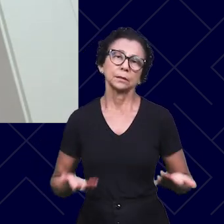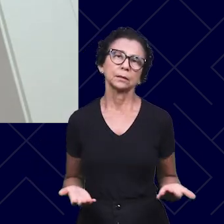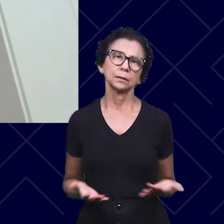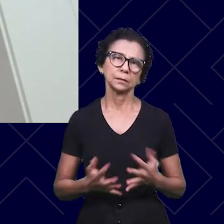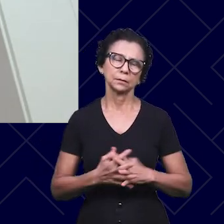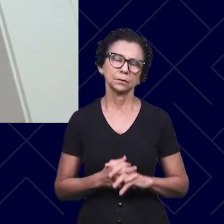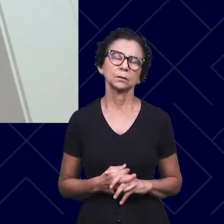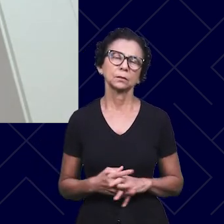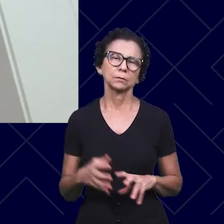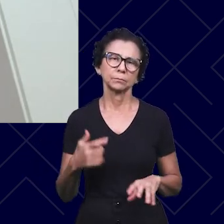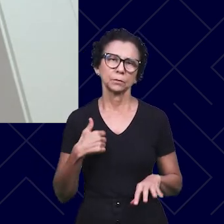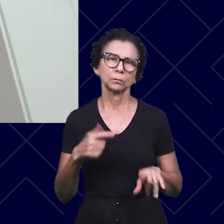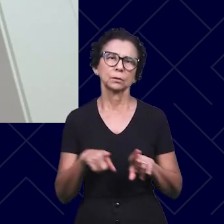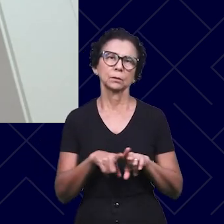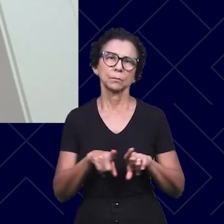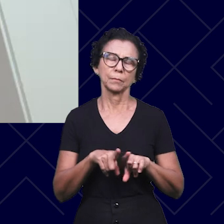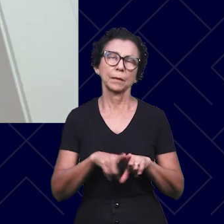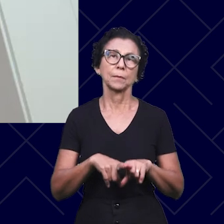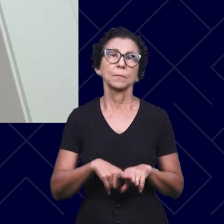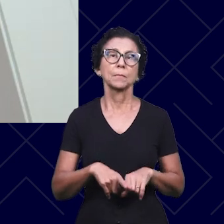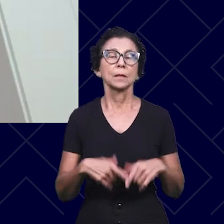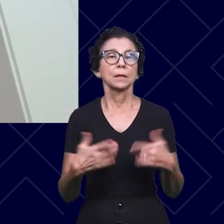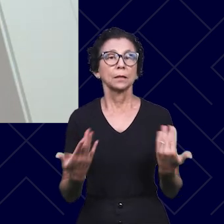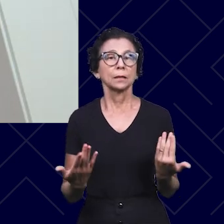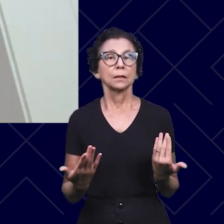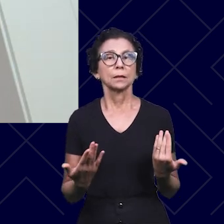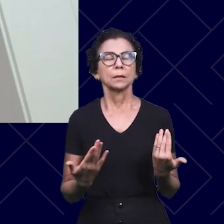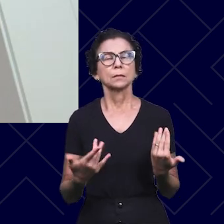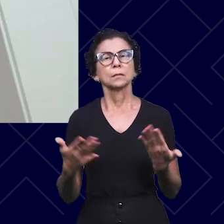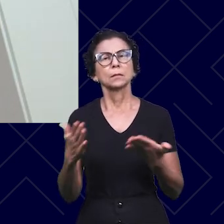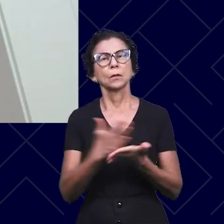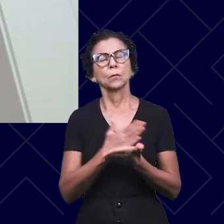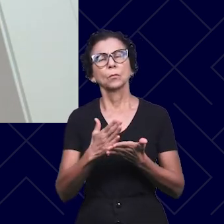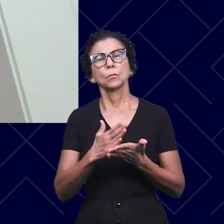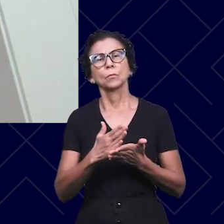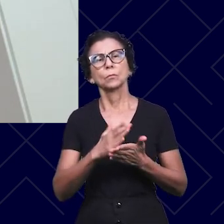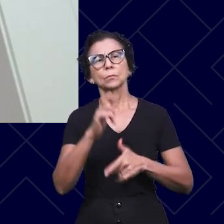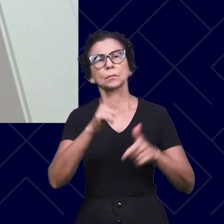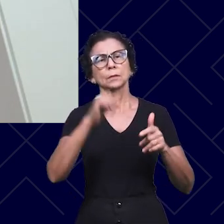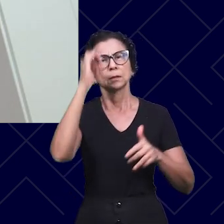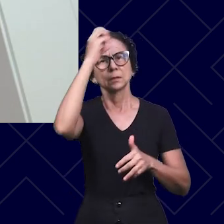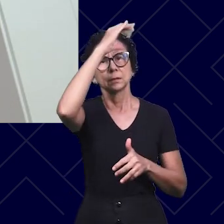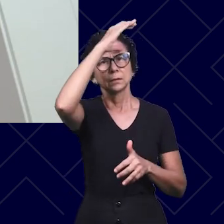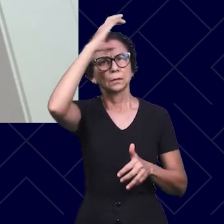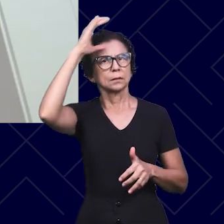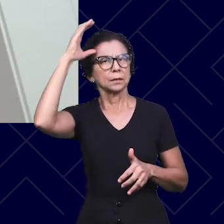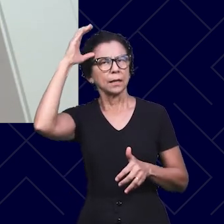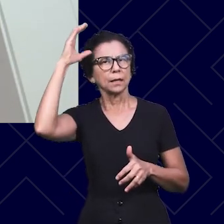né, mas nunca fiz. Mas vejo vídeos e vou aplicando o meu conhecimento para ter